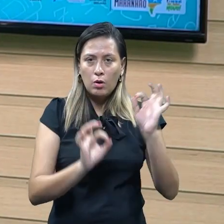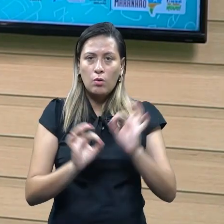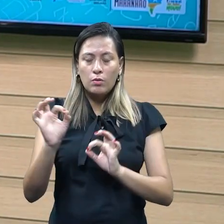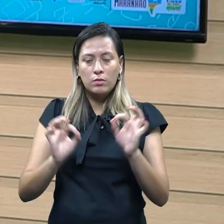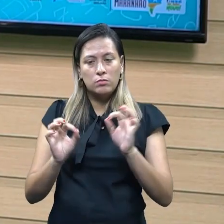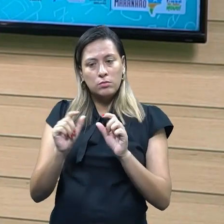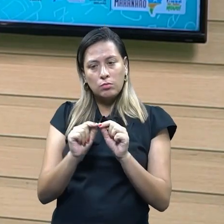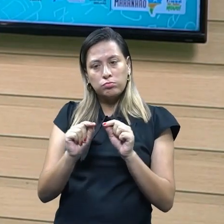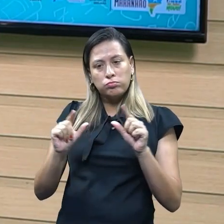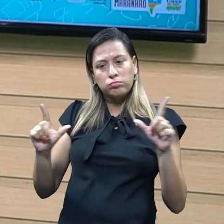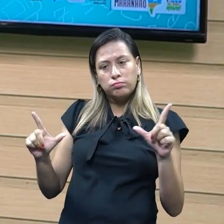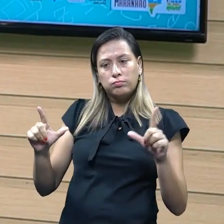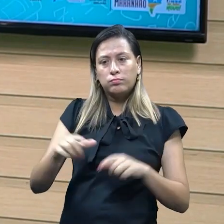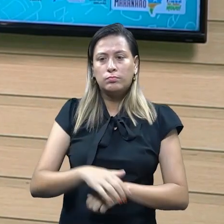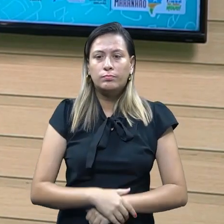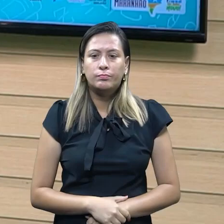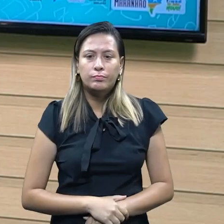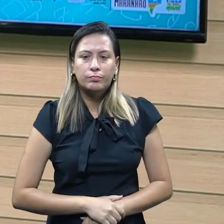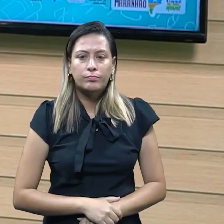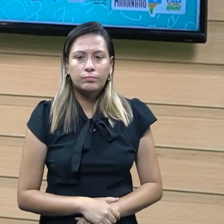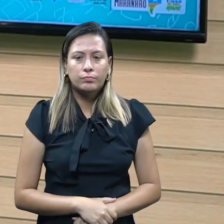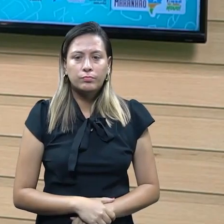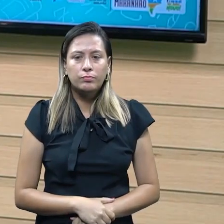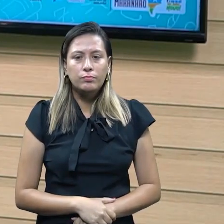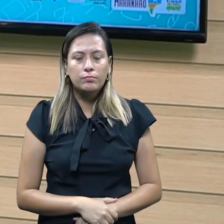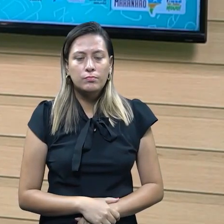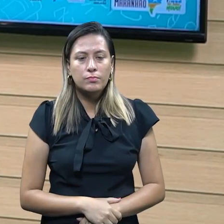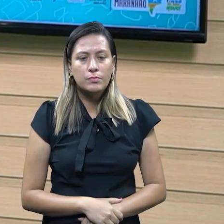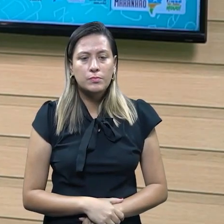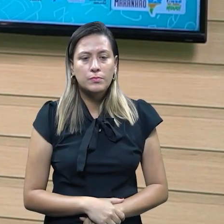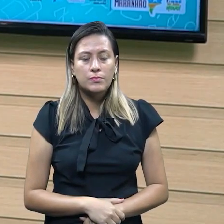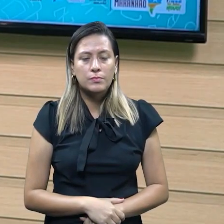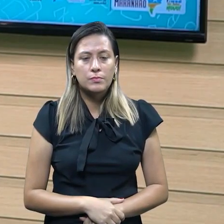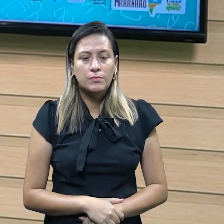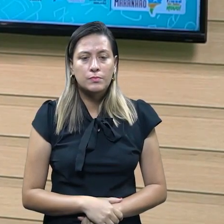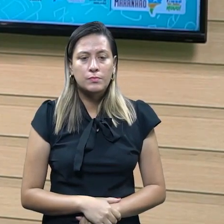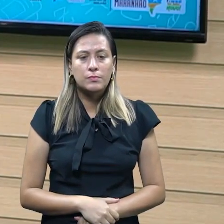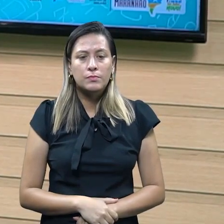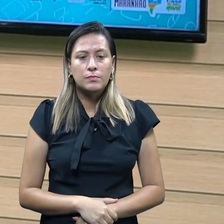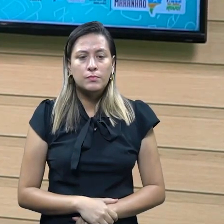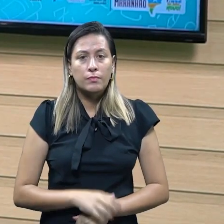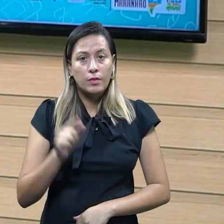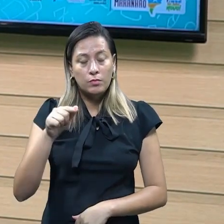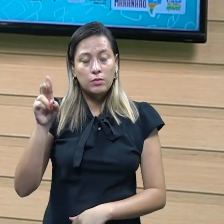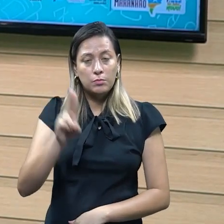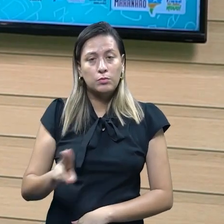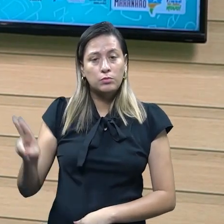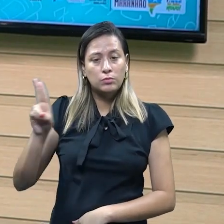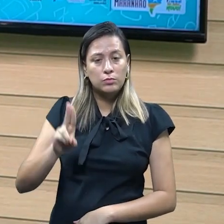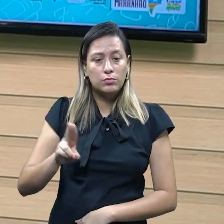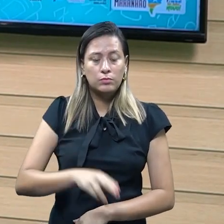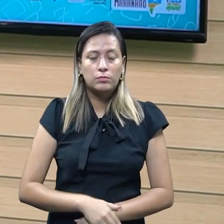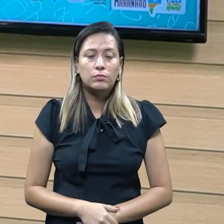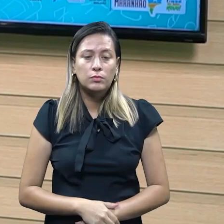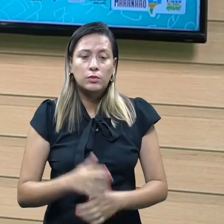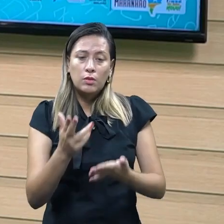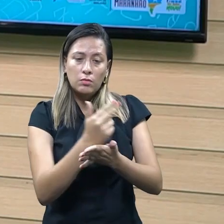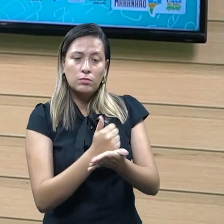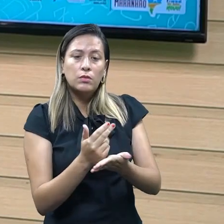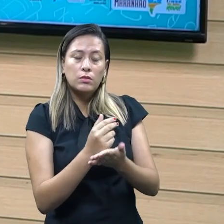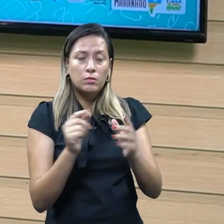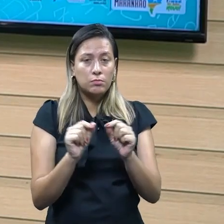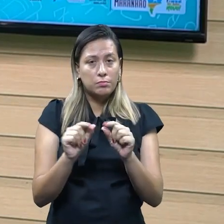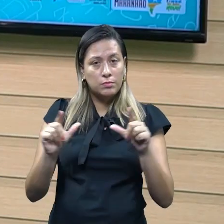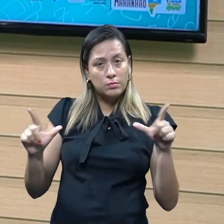dinâmico, tá? Ele tem 3 funções bem interessantes, em que você pode visualizar o